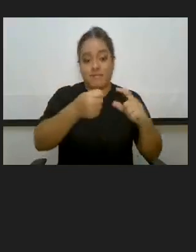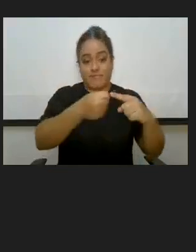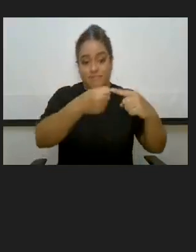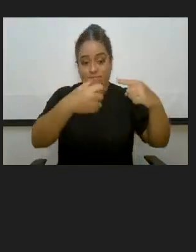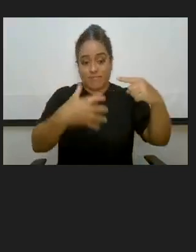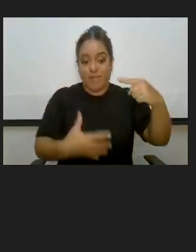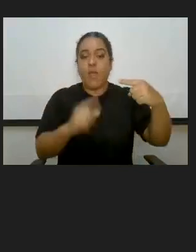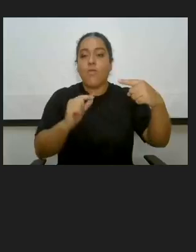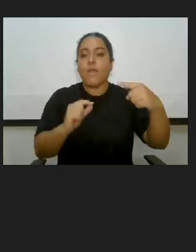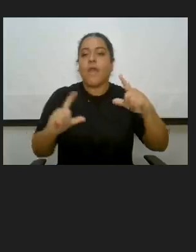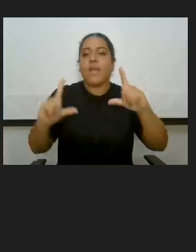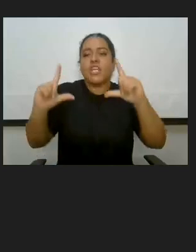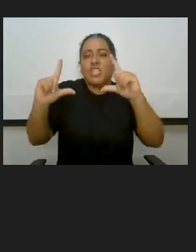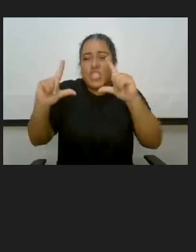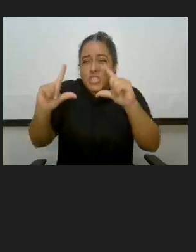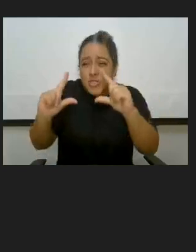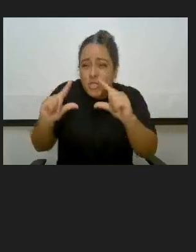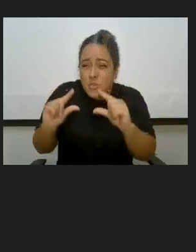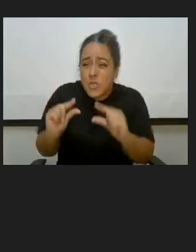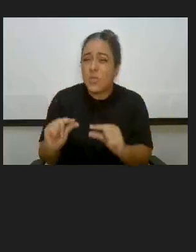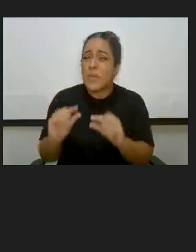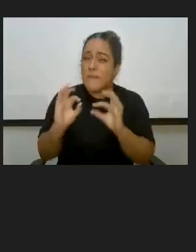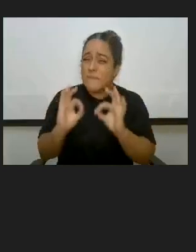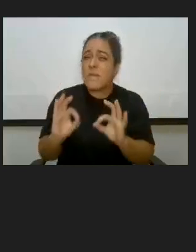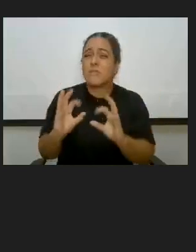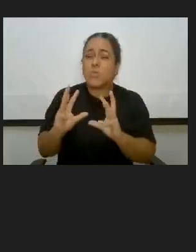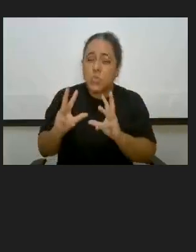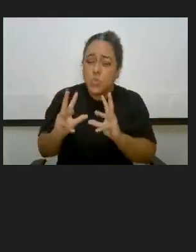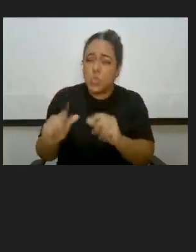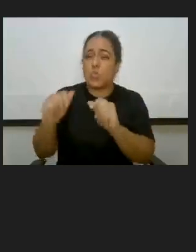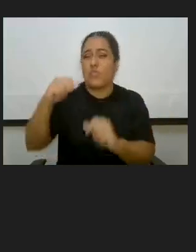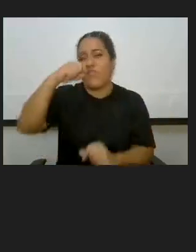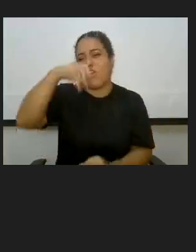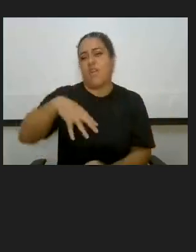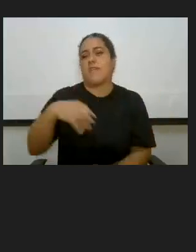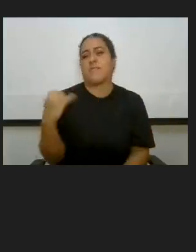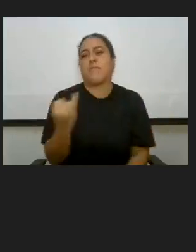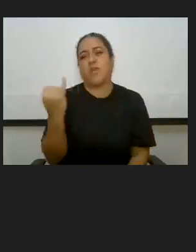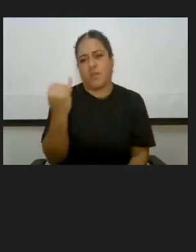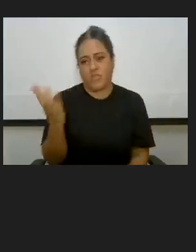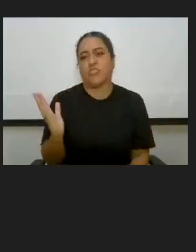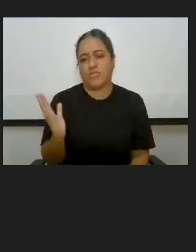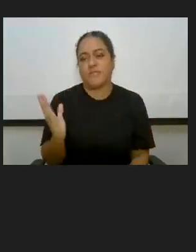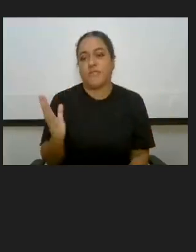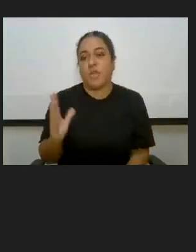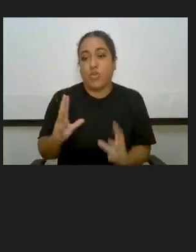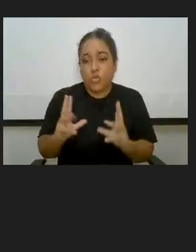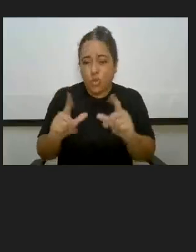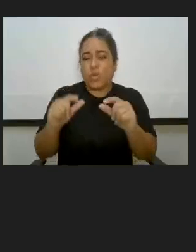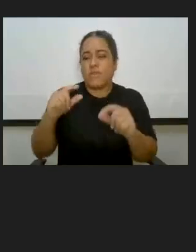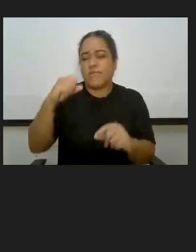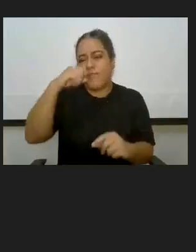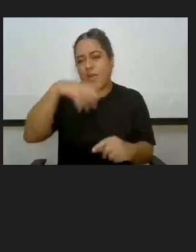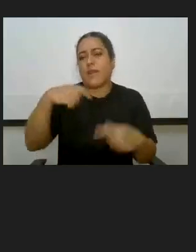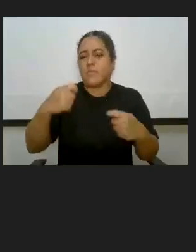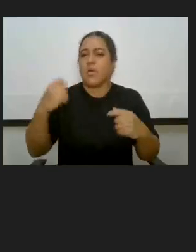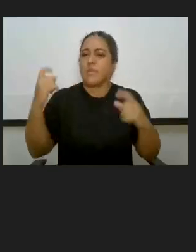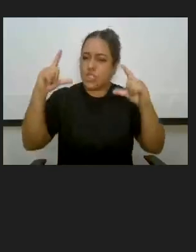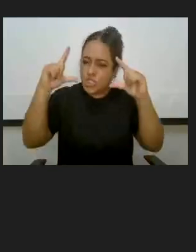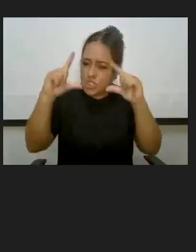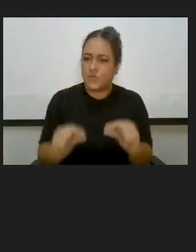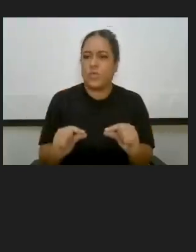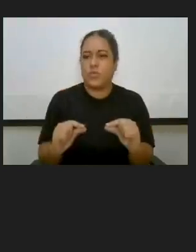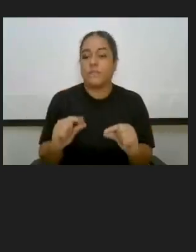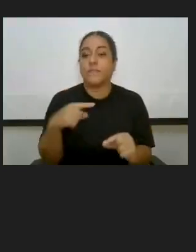redução significativa de todas as formas de violência. Todas as formas de violência. E aí a gente precisa